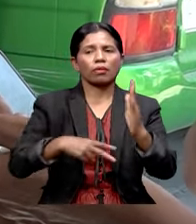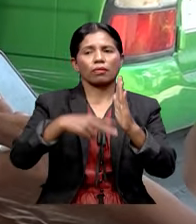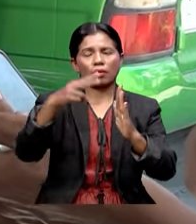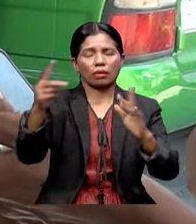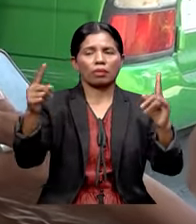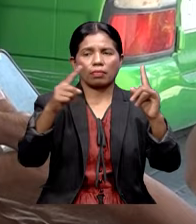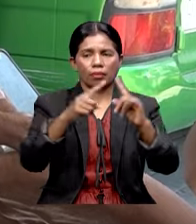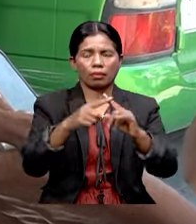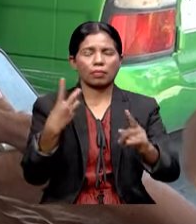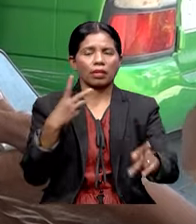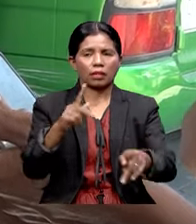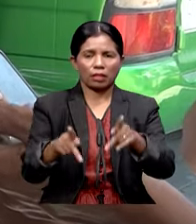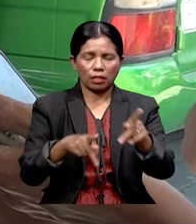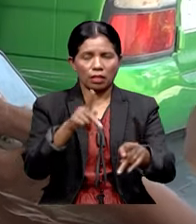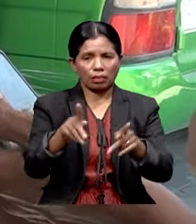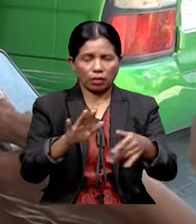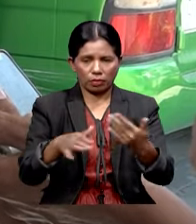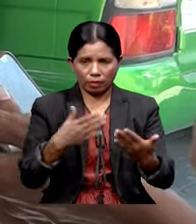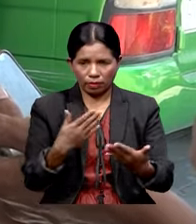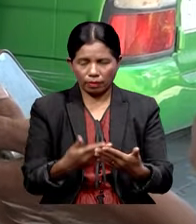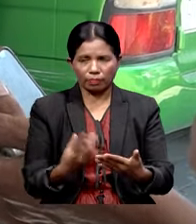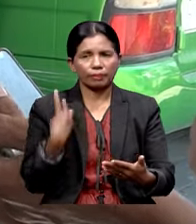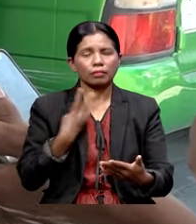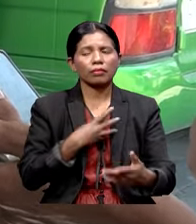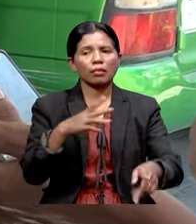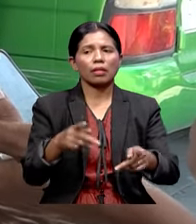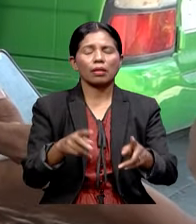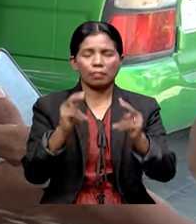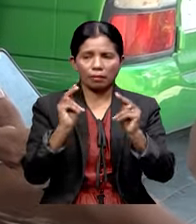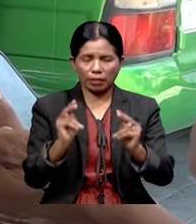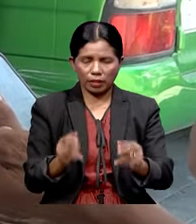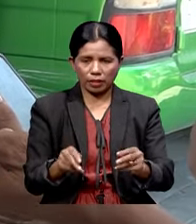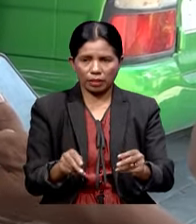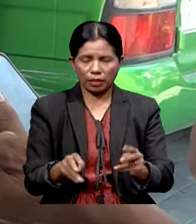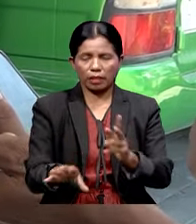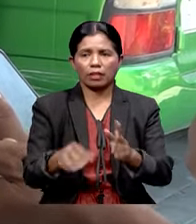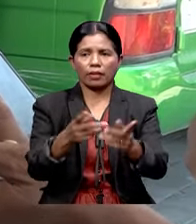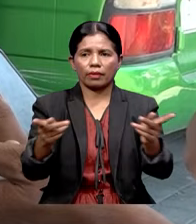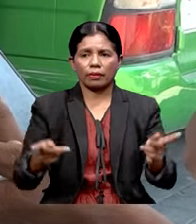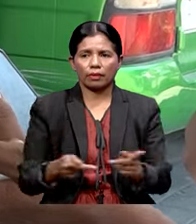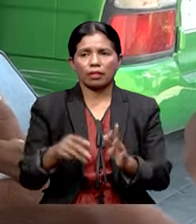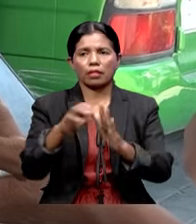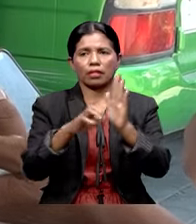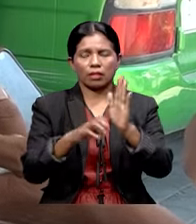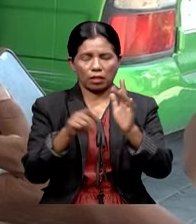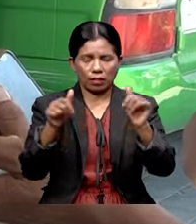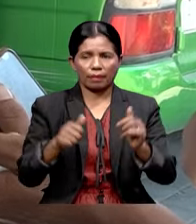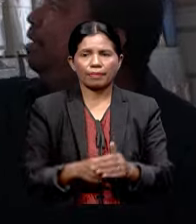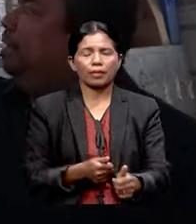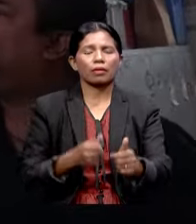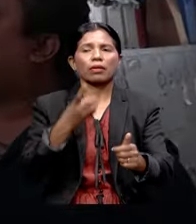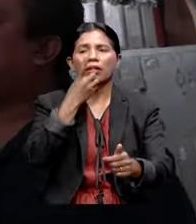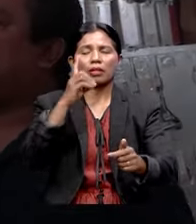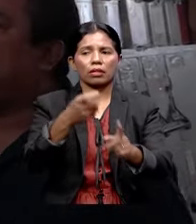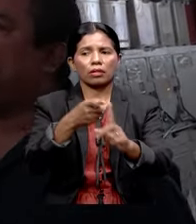ite ne luta ite ne porque ite nero iser ne persija duni hetang fating iha stadu ite ne. Antes ne tu ire declaração o